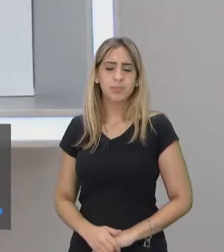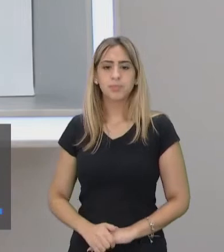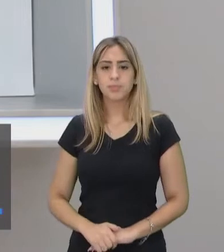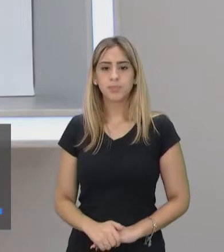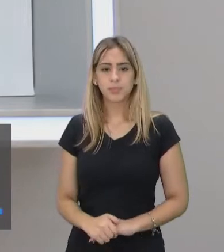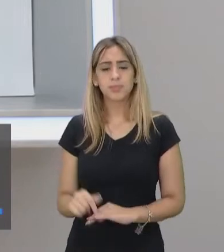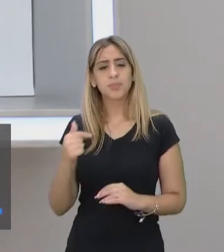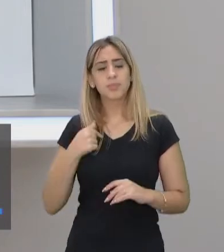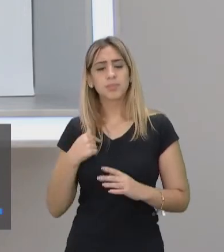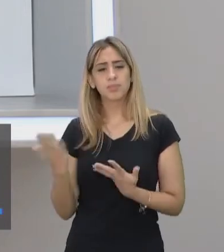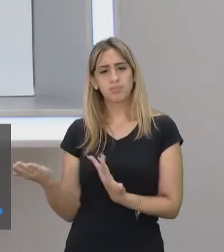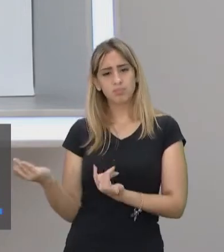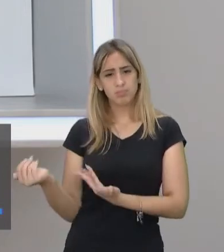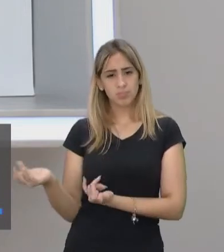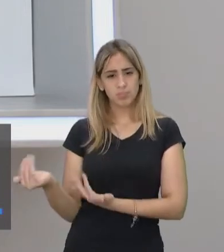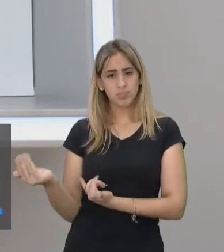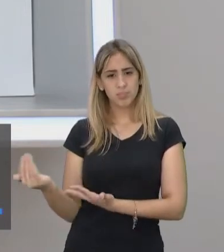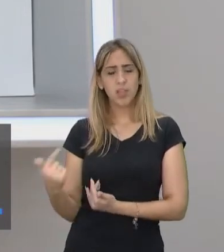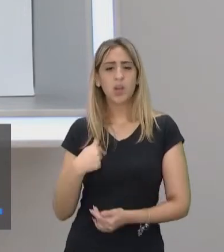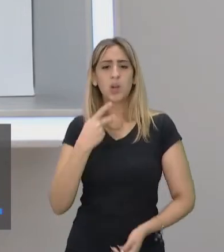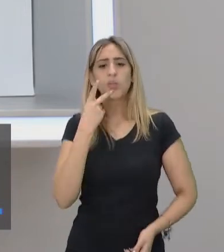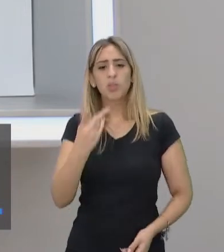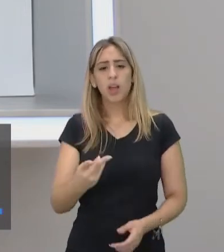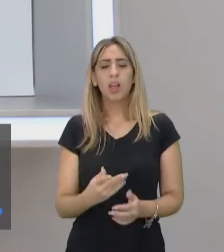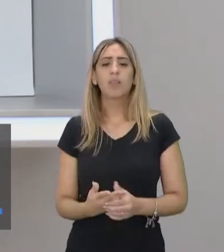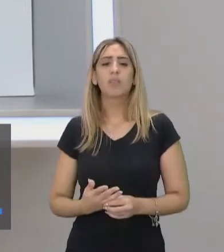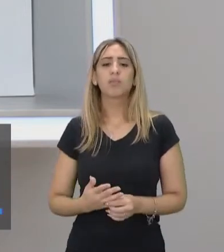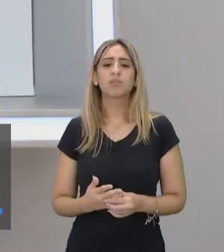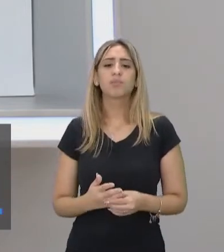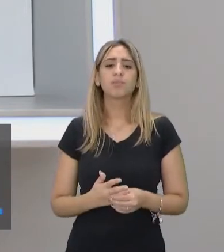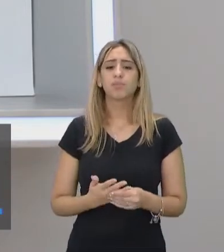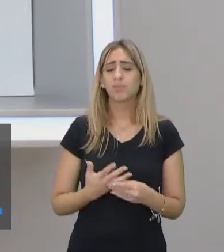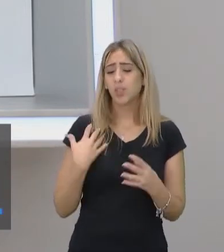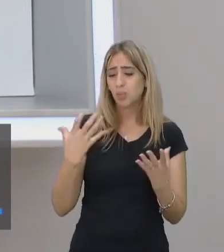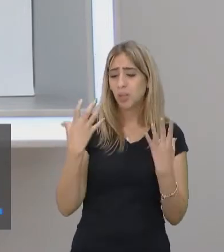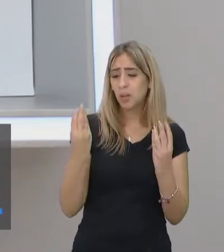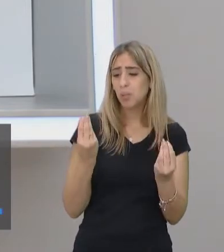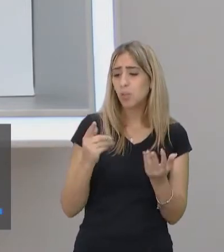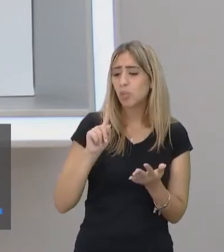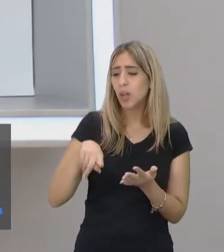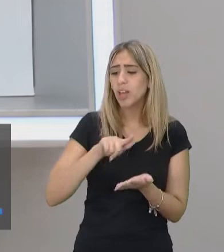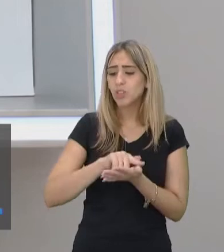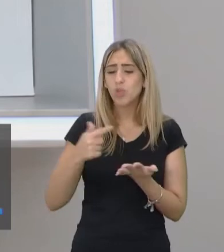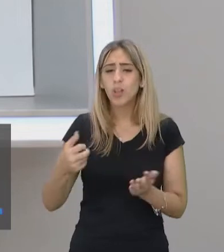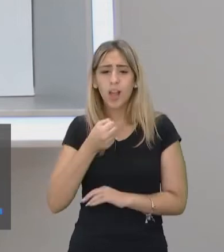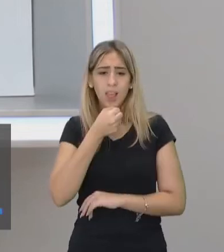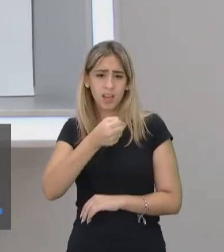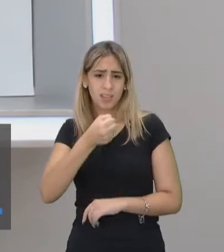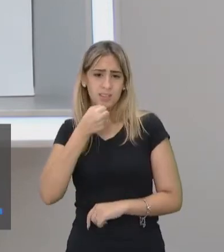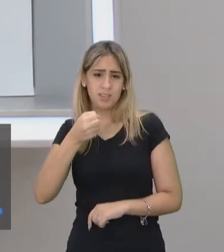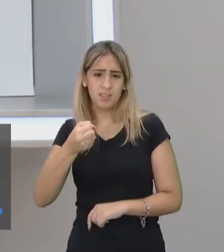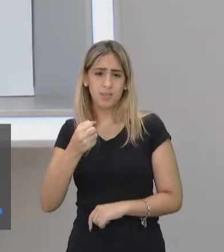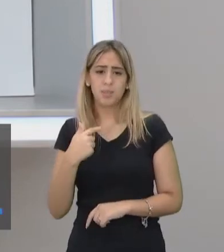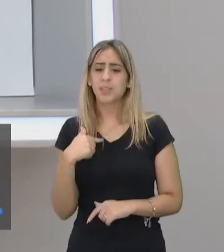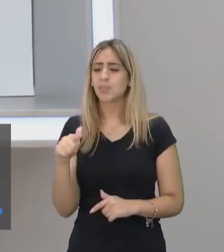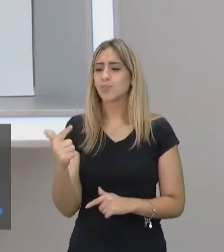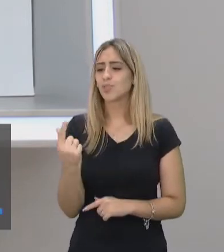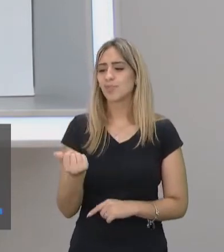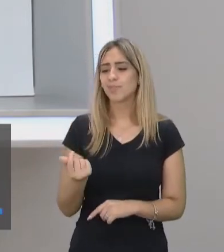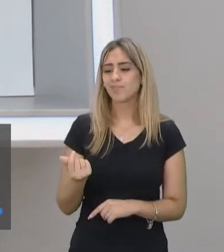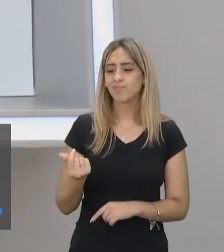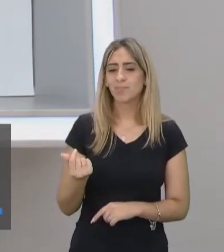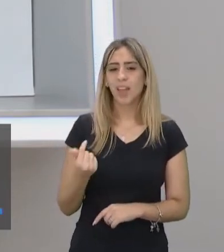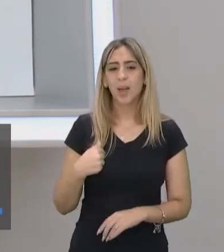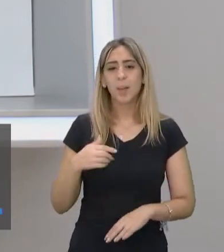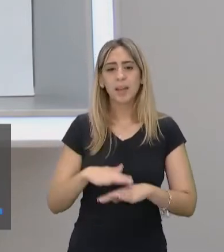E na minha juventude, eu falava assim, eu queria tanto ser jornalista, mas eu não tive condição. E a